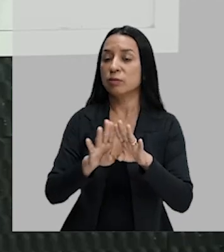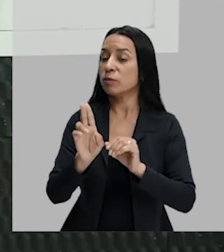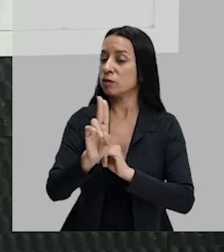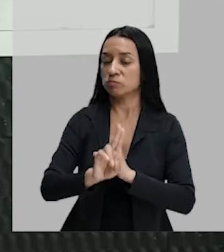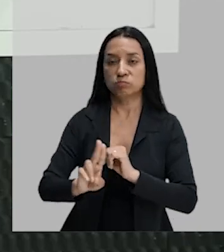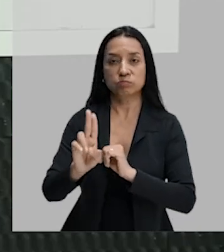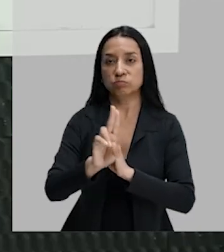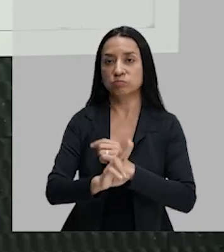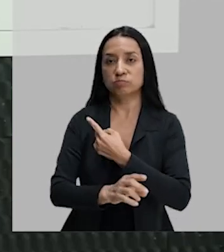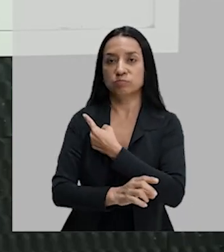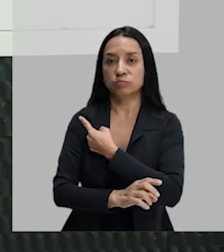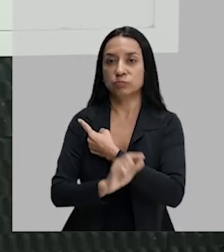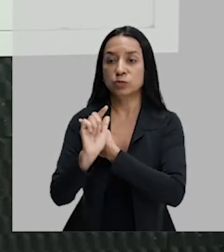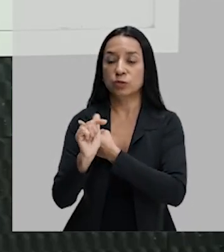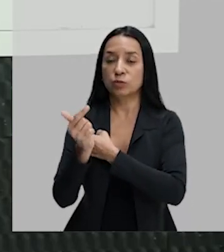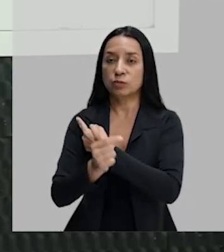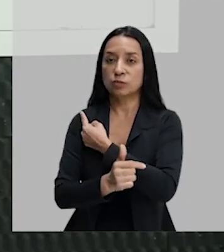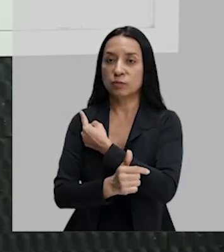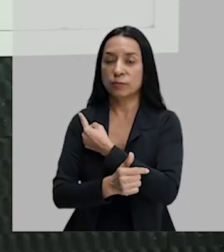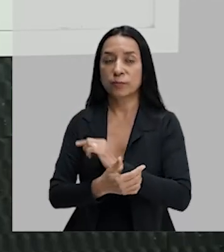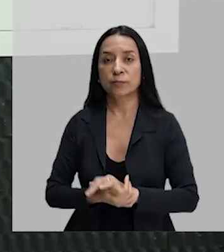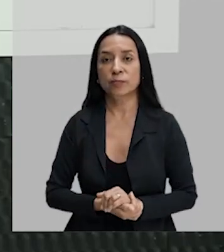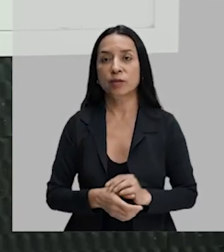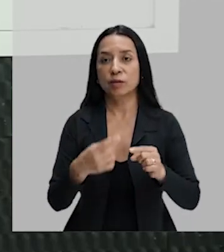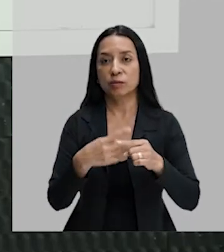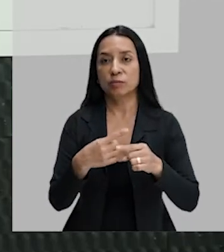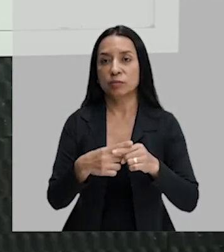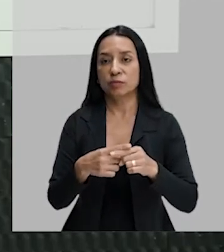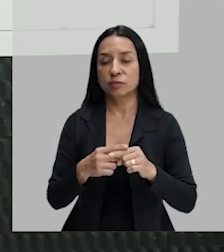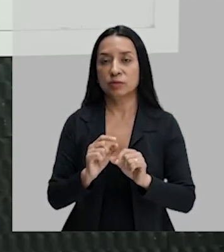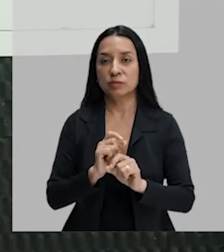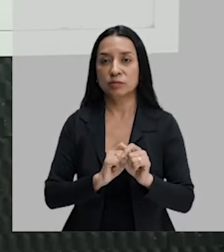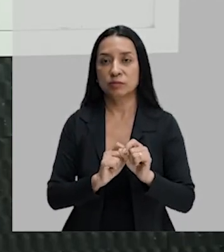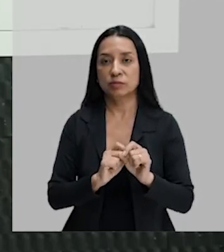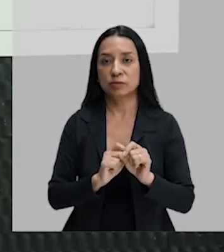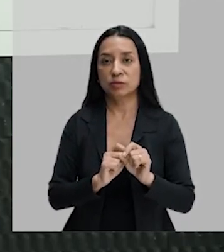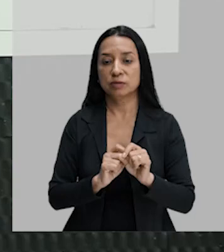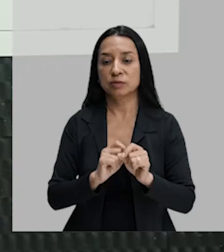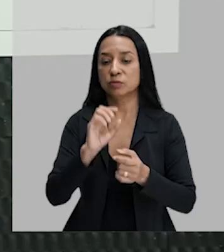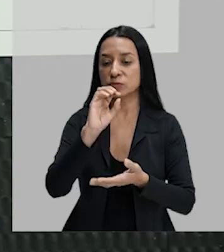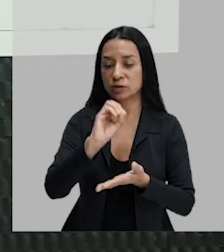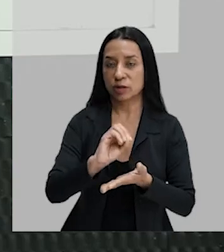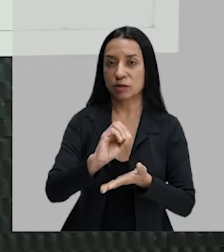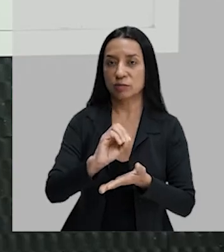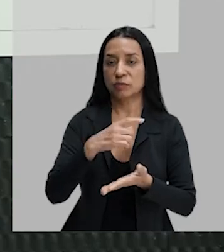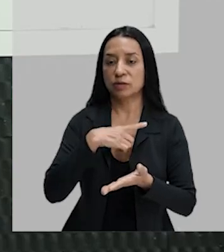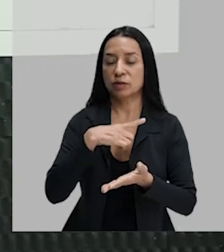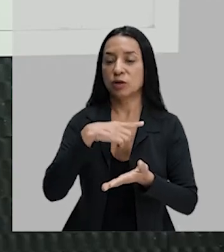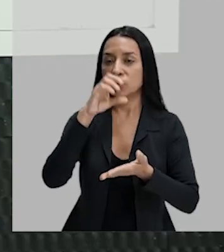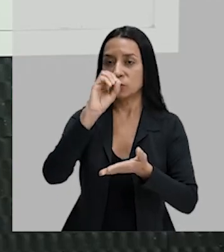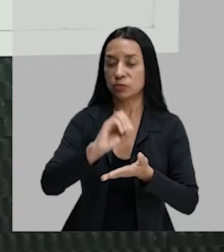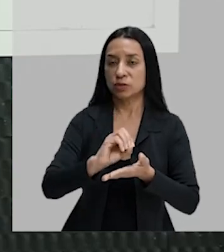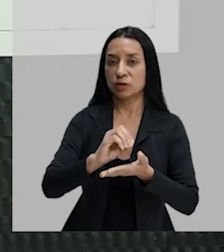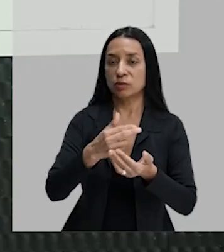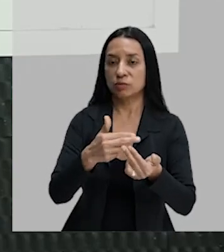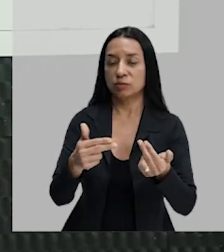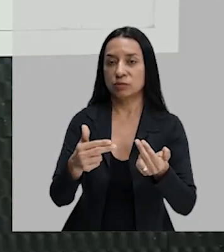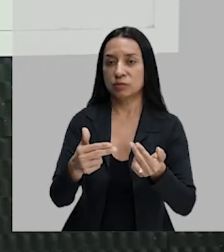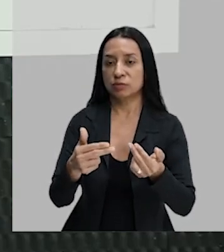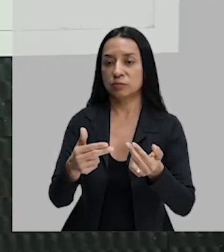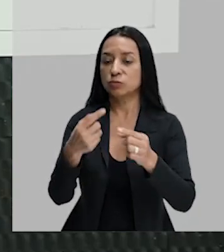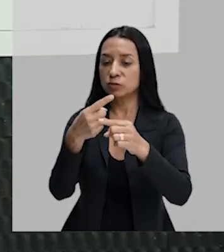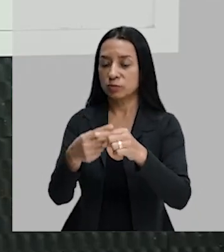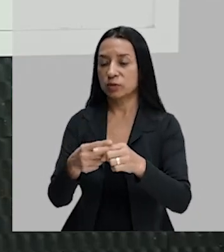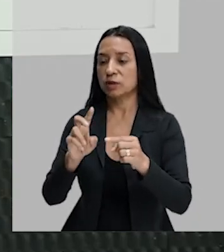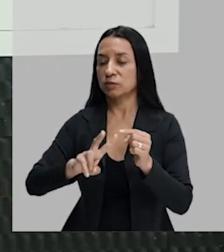esse aqui também tá porque ele vai entrar como zero aqui no elemento que vai ser multiplicado por esse valor para